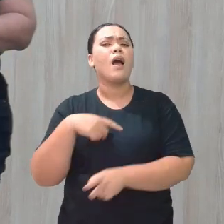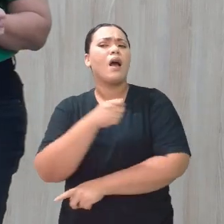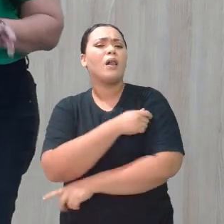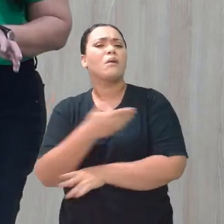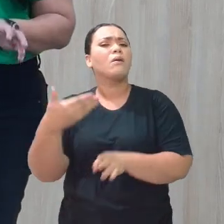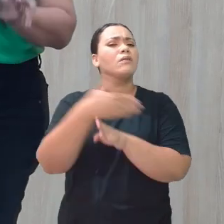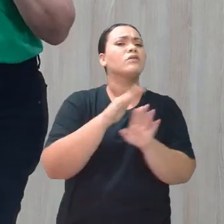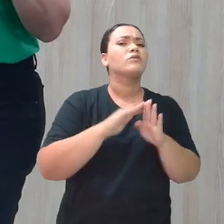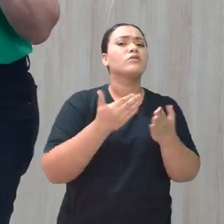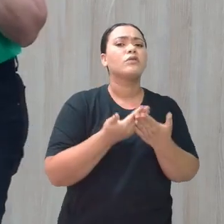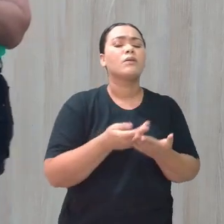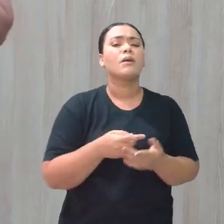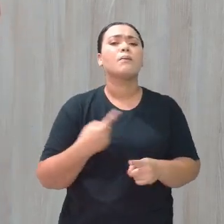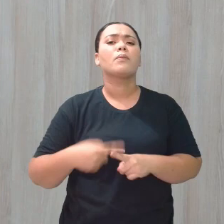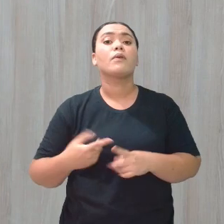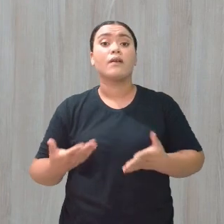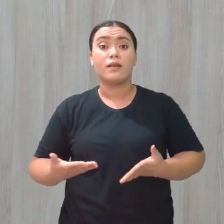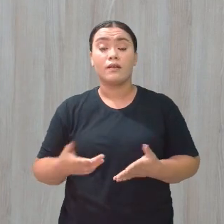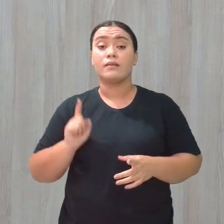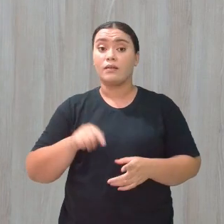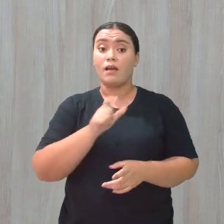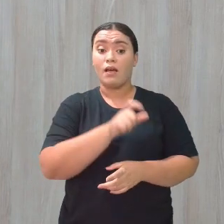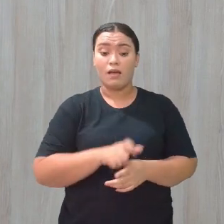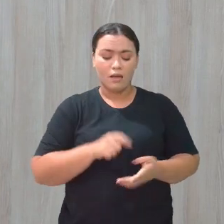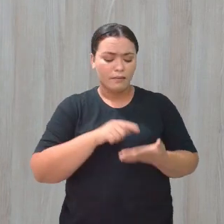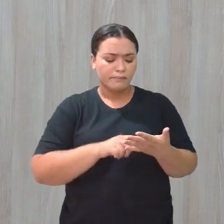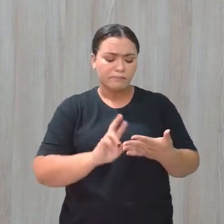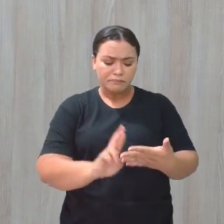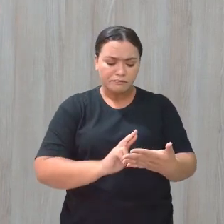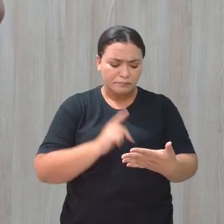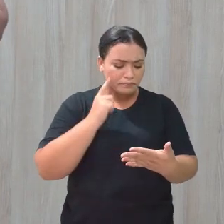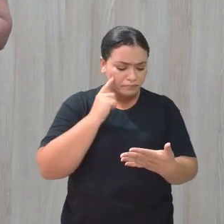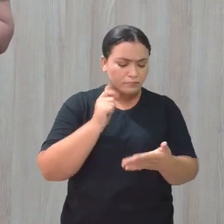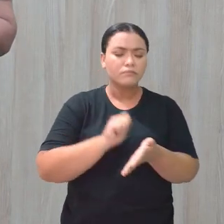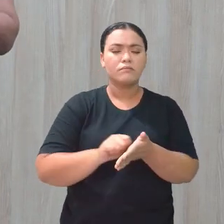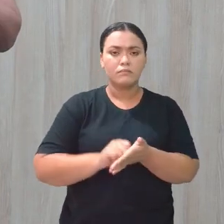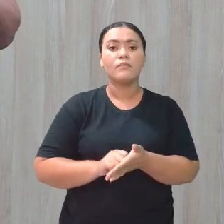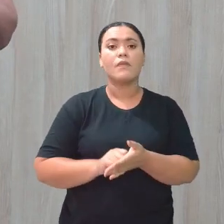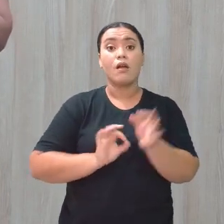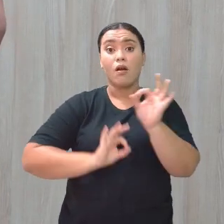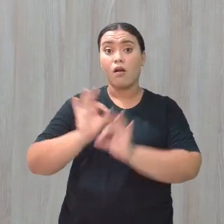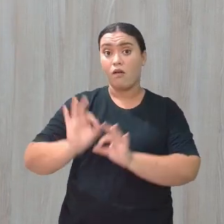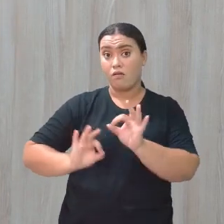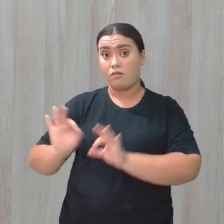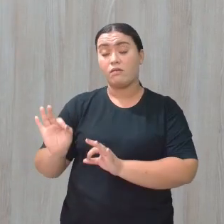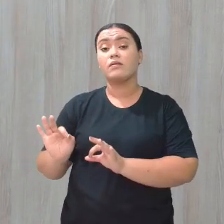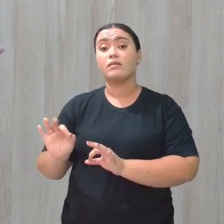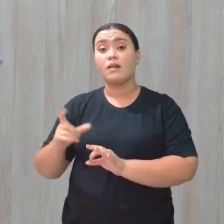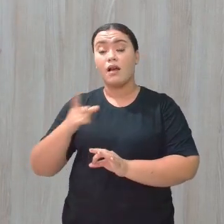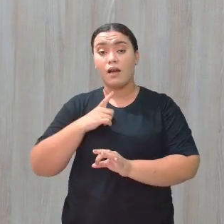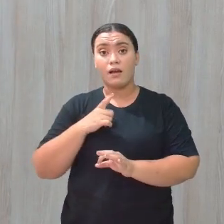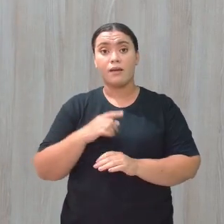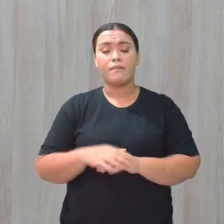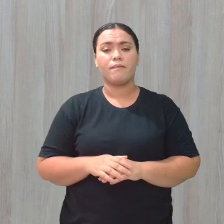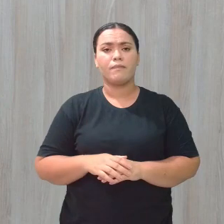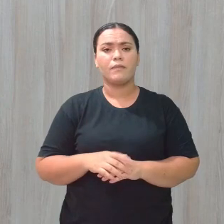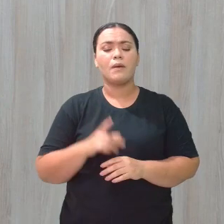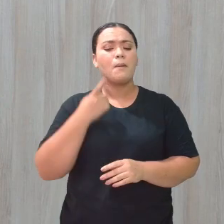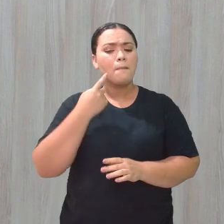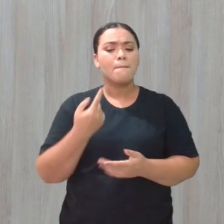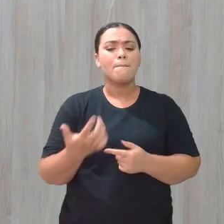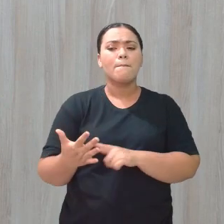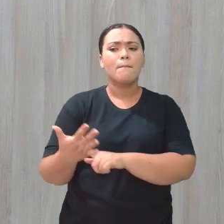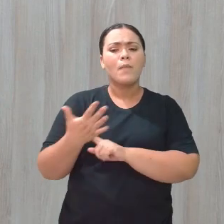escola, não é? E a partir dessas respostas, existem meios, elas sinalizam o